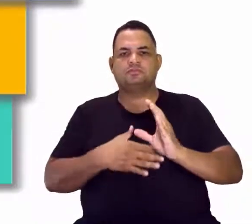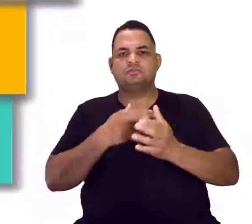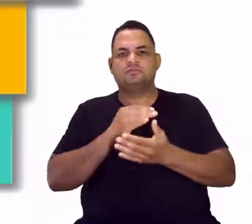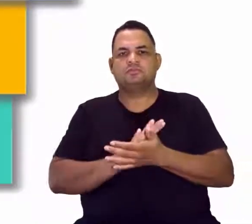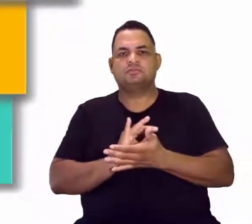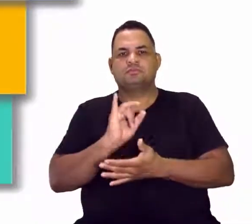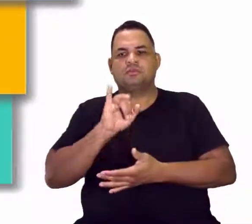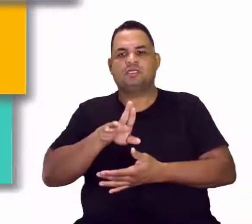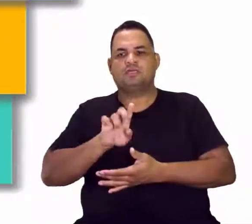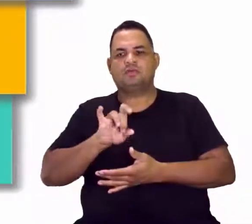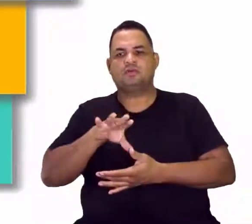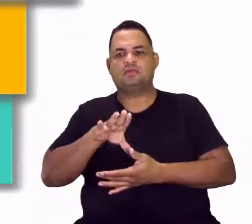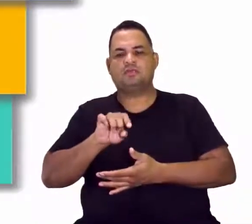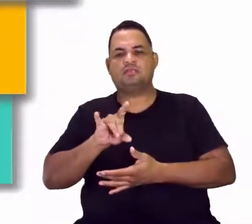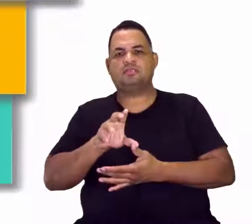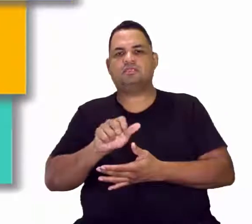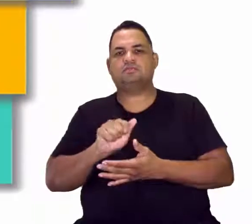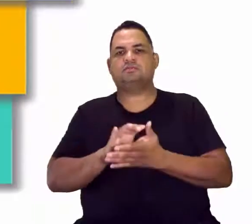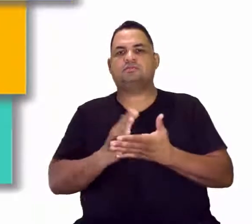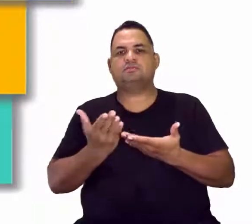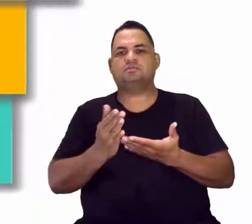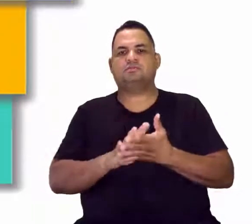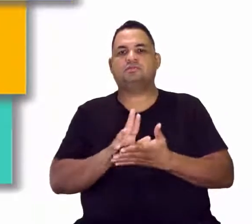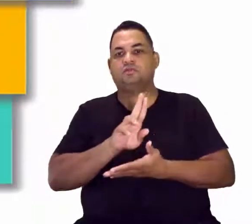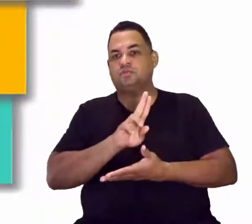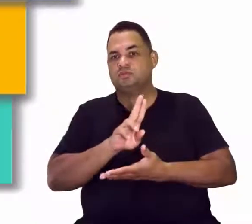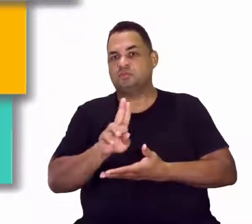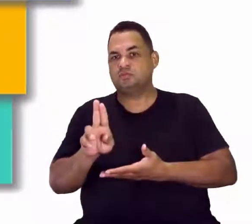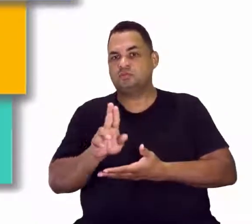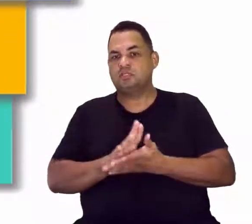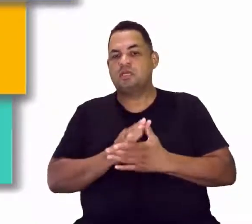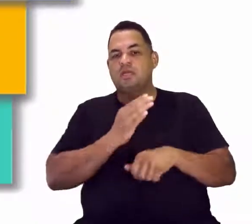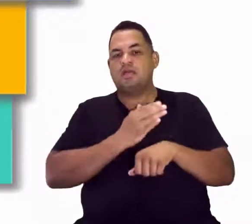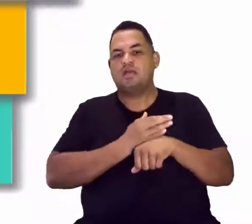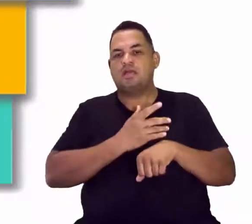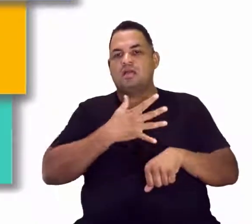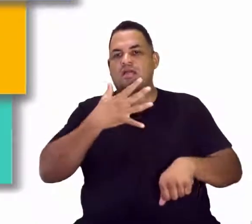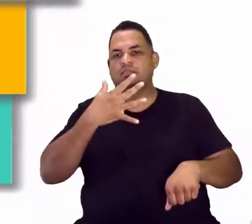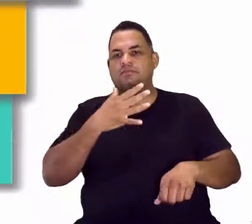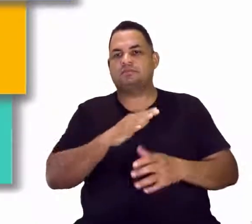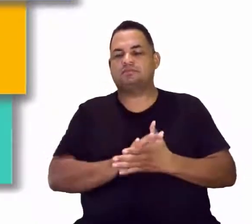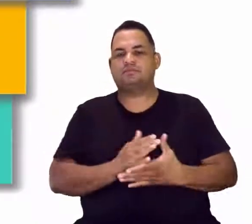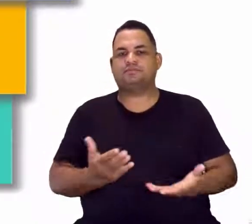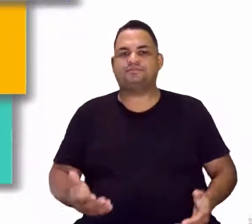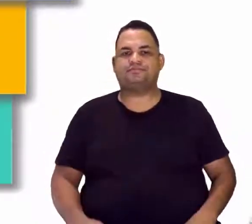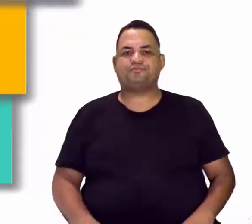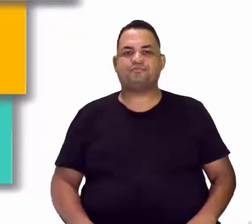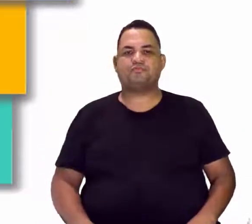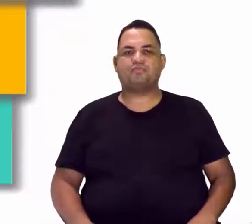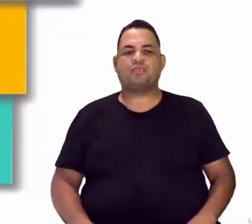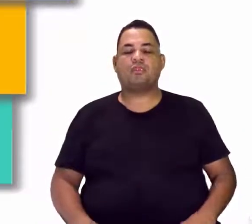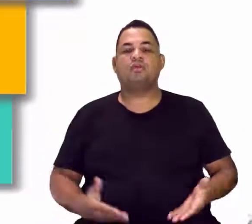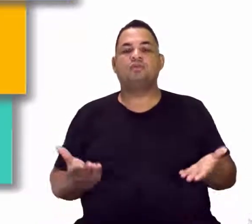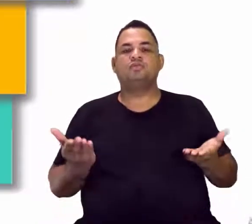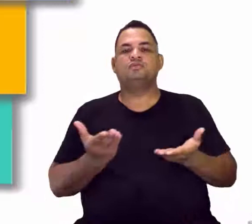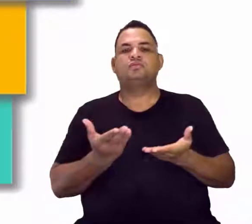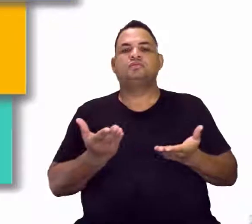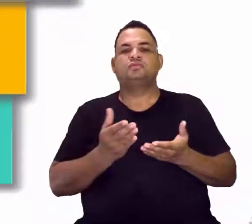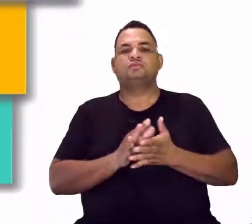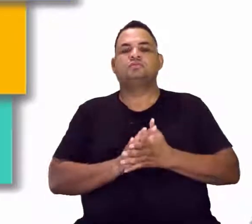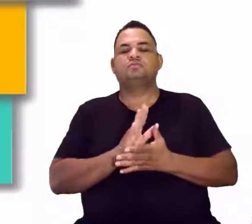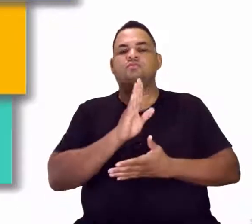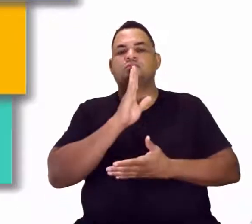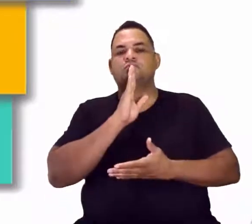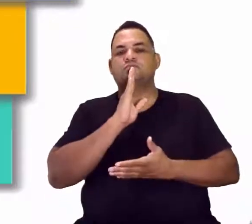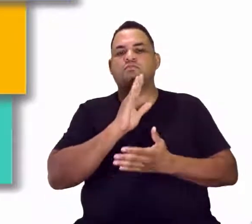onde as funções trabalhadas são os ácidos. Hoje nós vamos conhecer o conceito